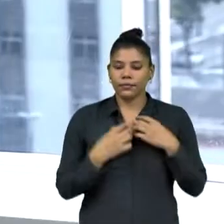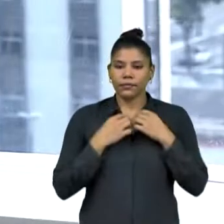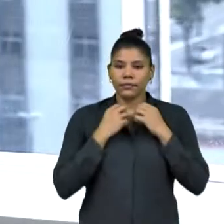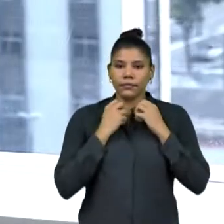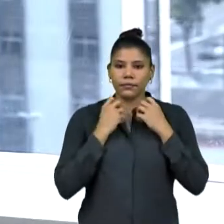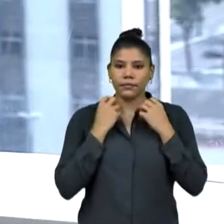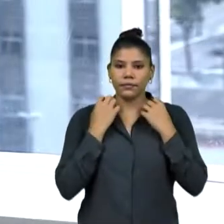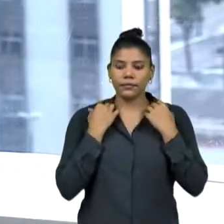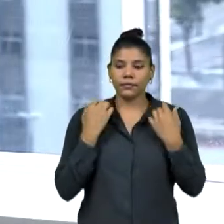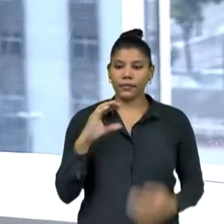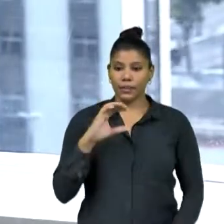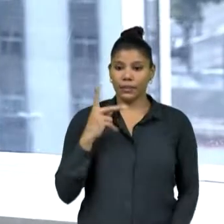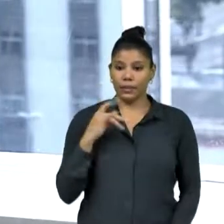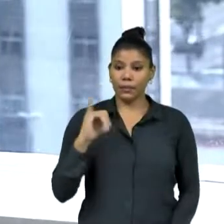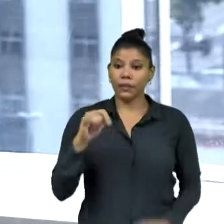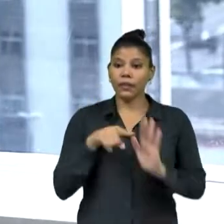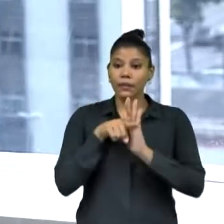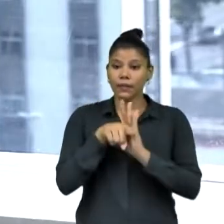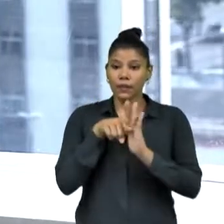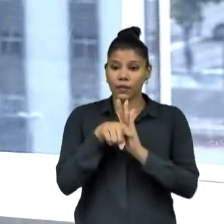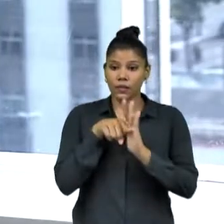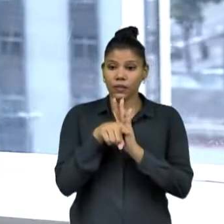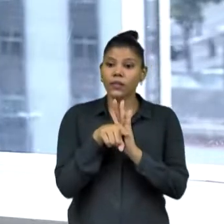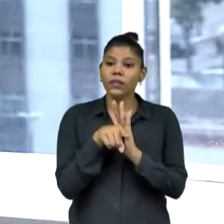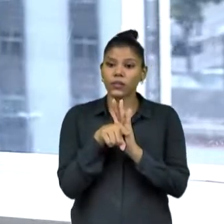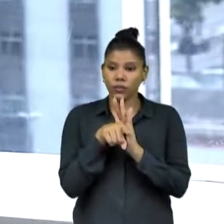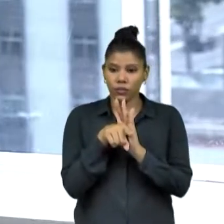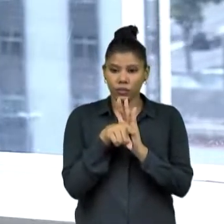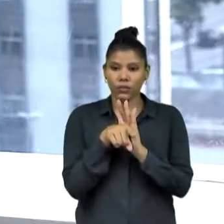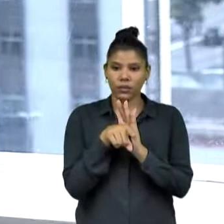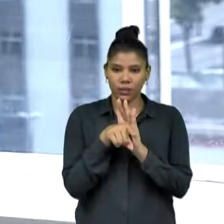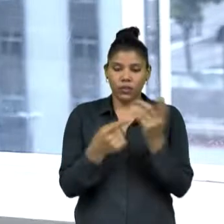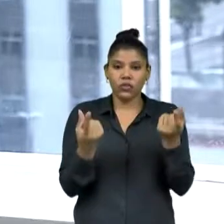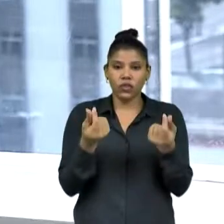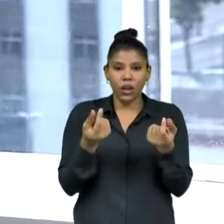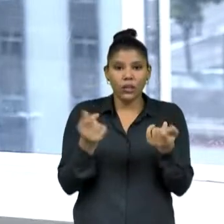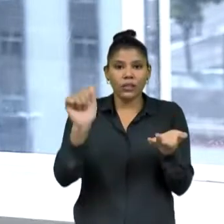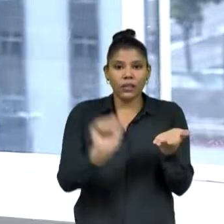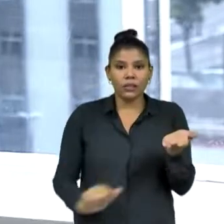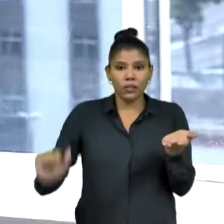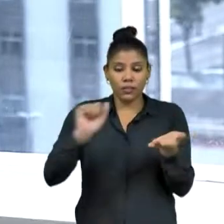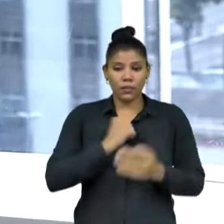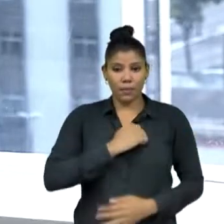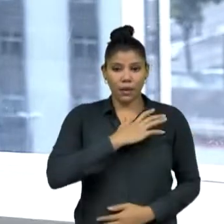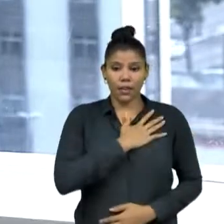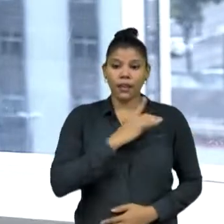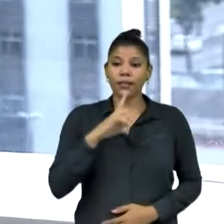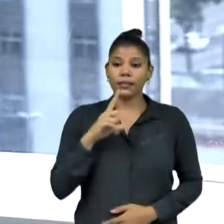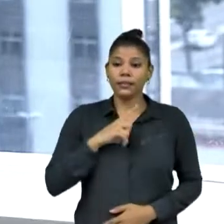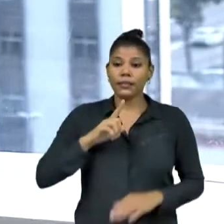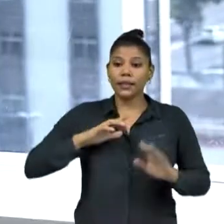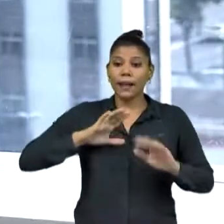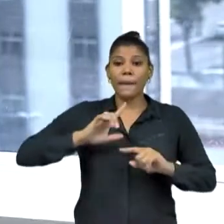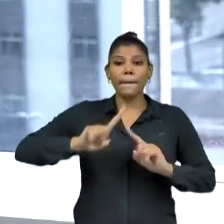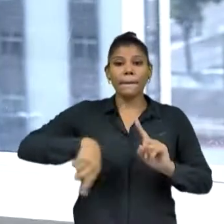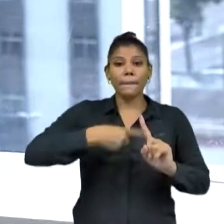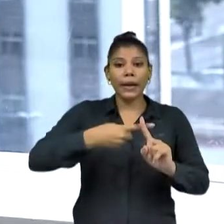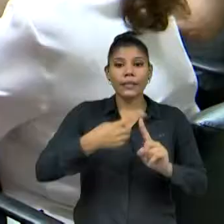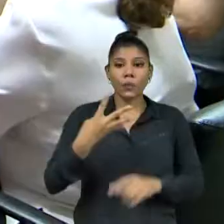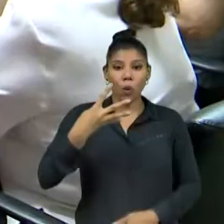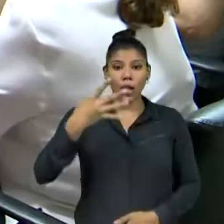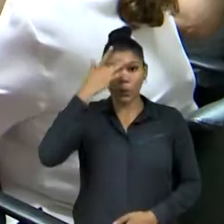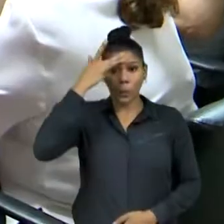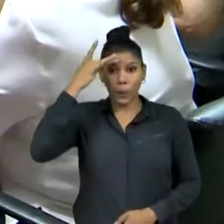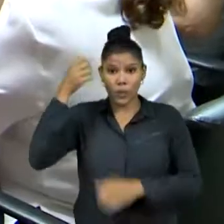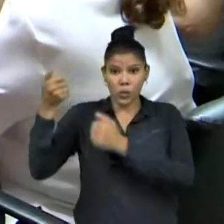CPI que investiga a destinação de recursos das associações militares recebe mais 4 depoentes.